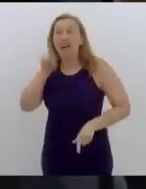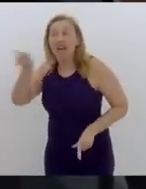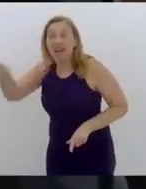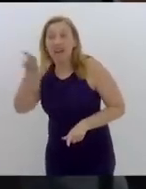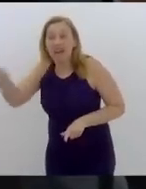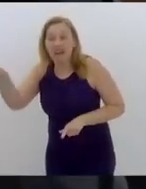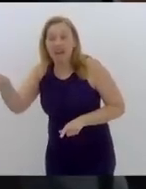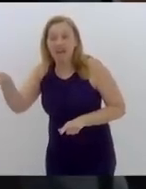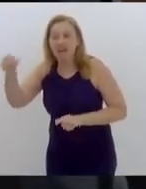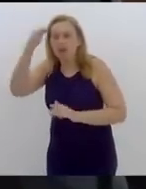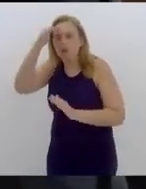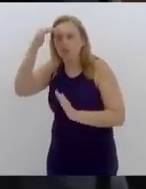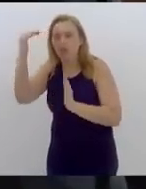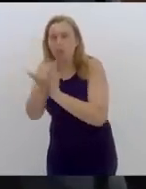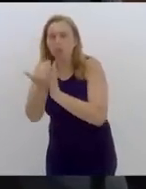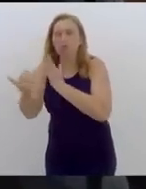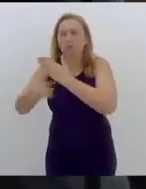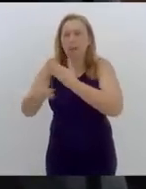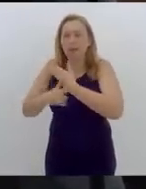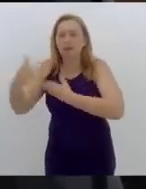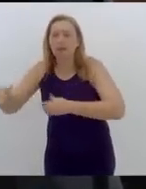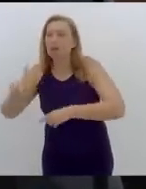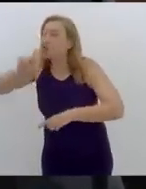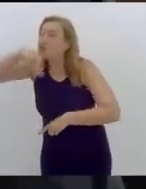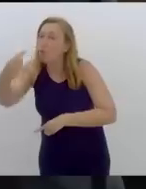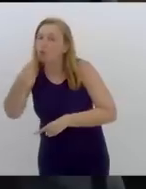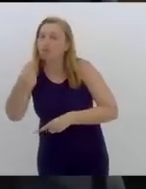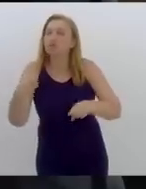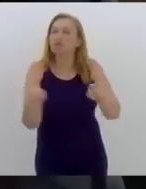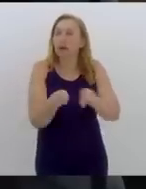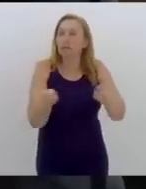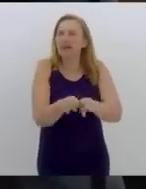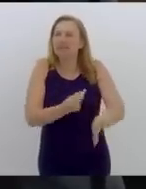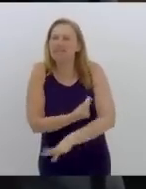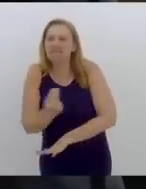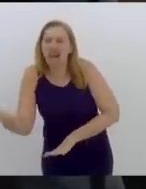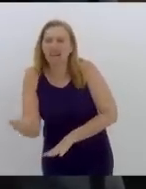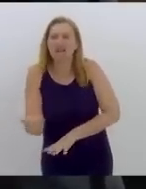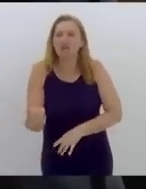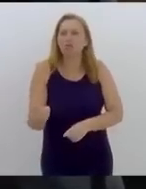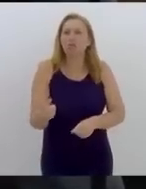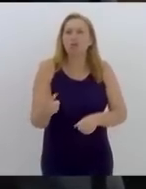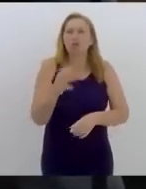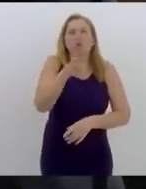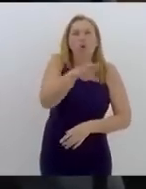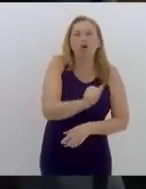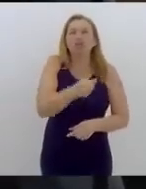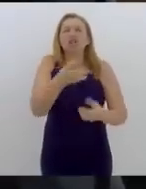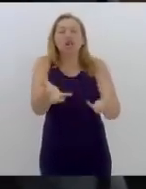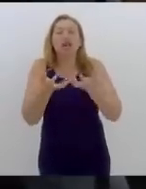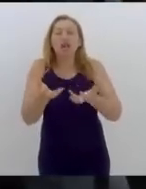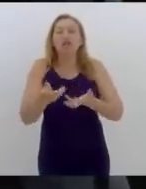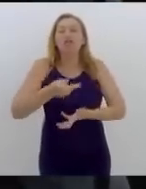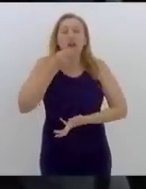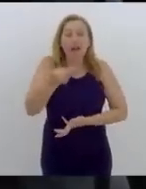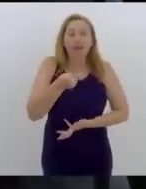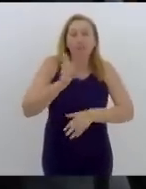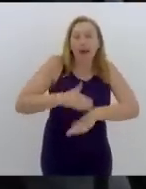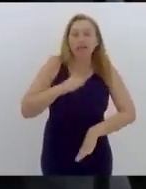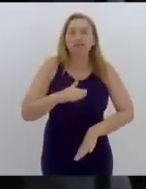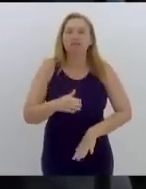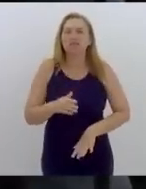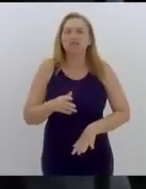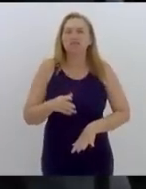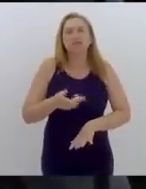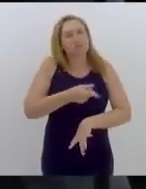cumprir a função dele como os demais cumpriu a função saíram reformados por conta quero dar além disso falar